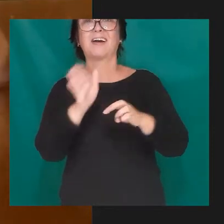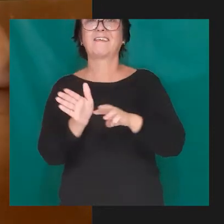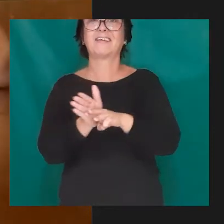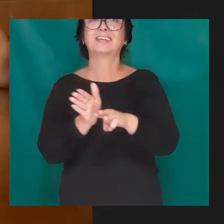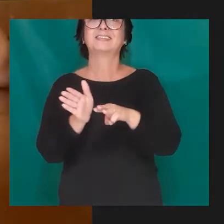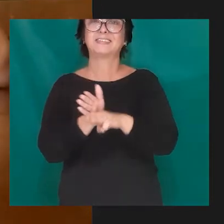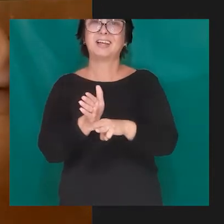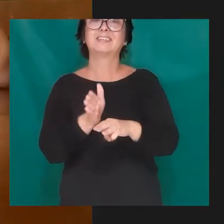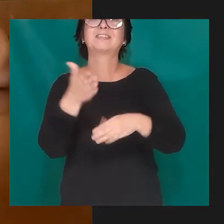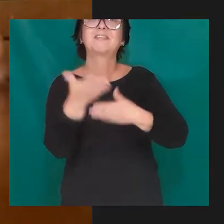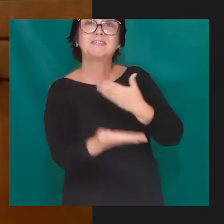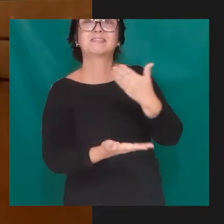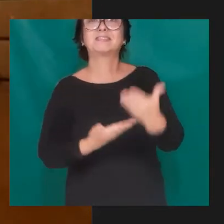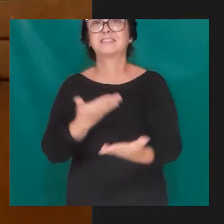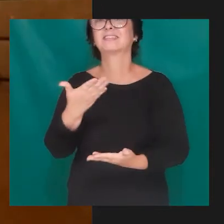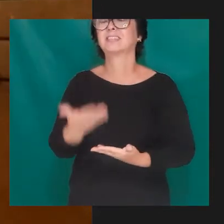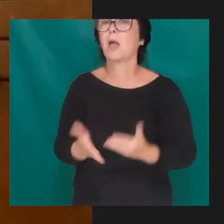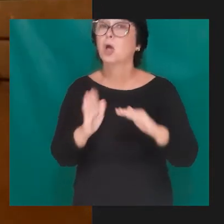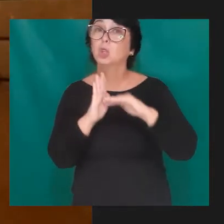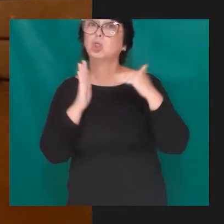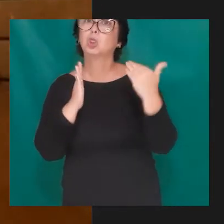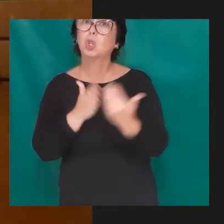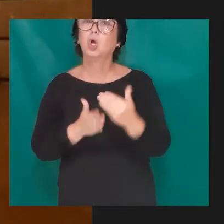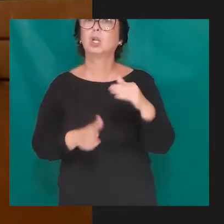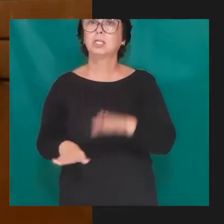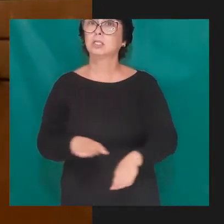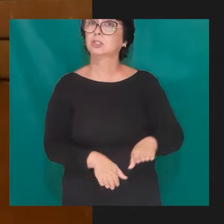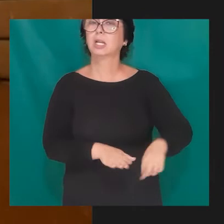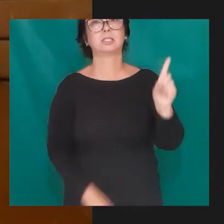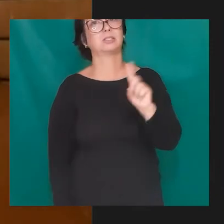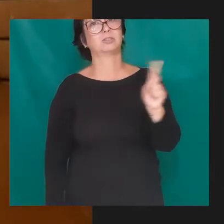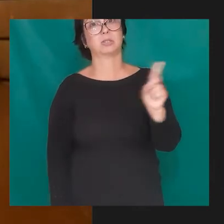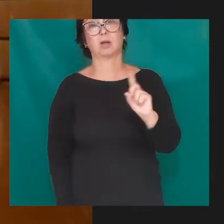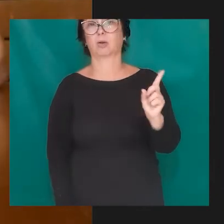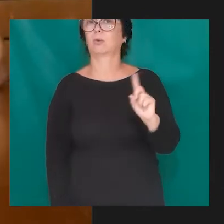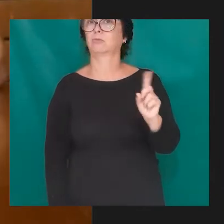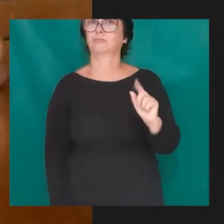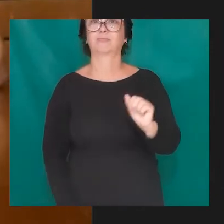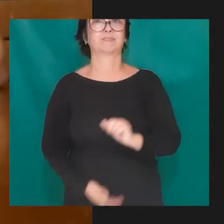que isso contribui, sim, mas nem todas as crianças têm acesso assim, a meter a mão na massa, sabe?